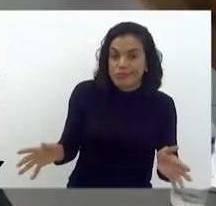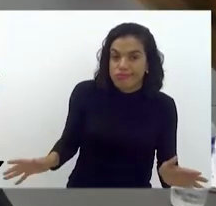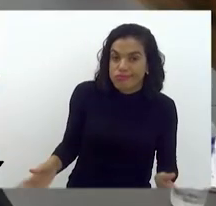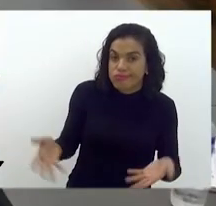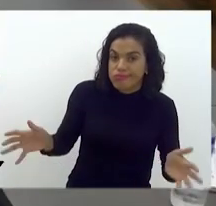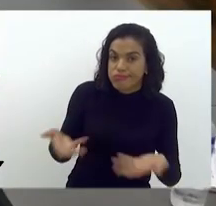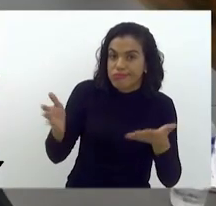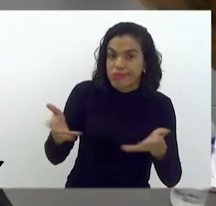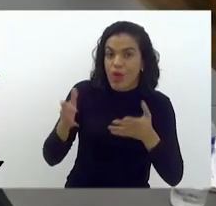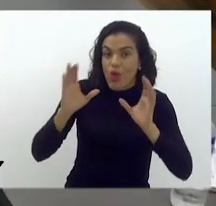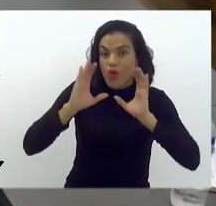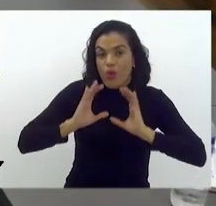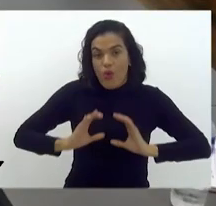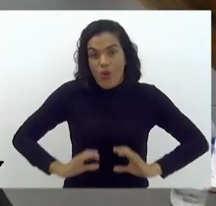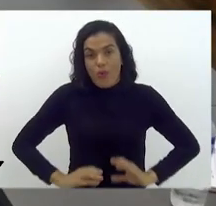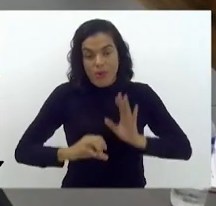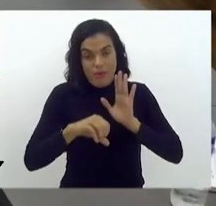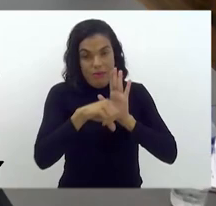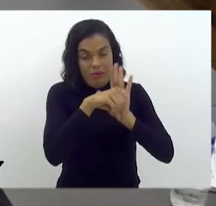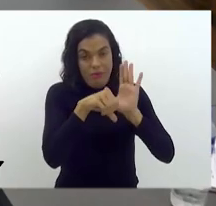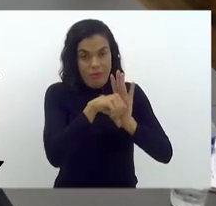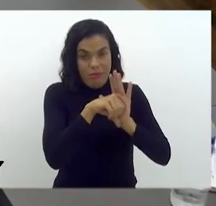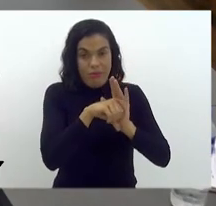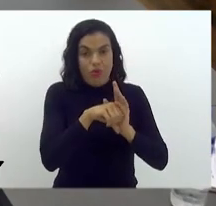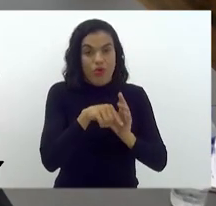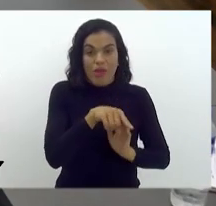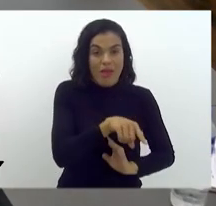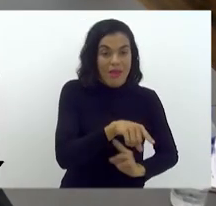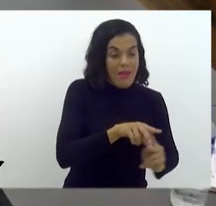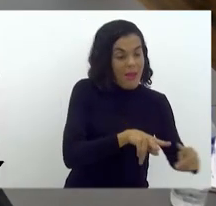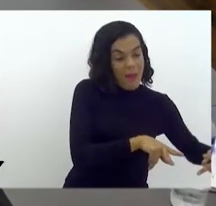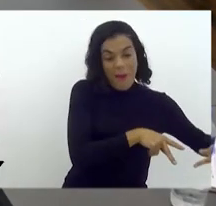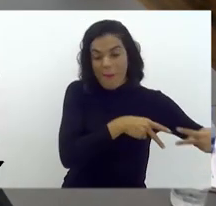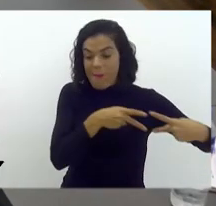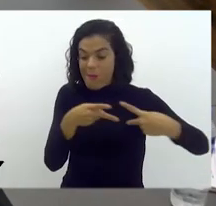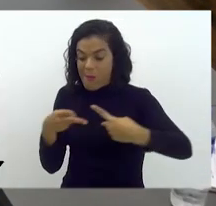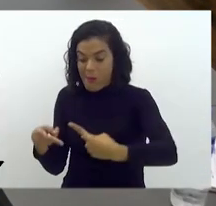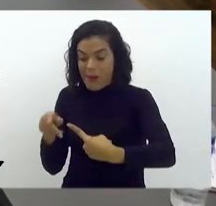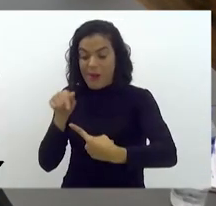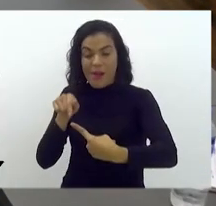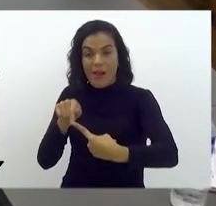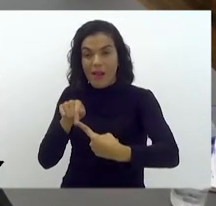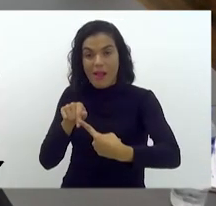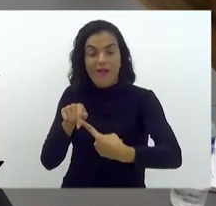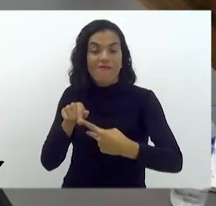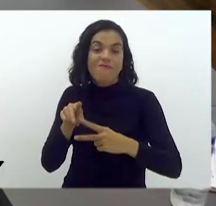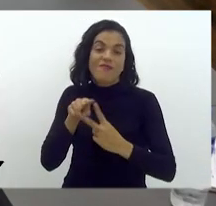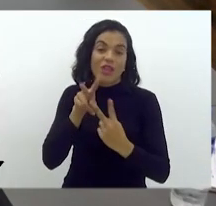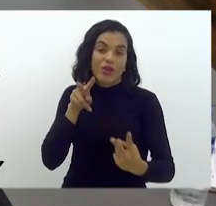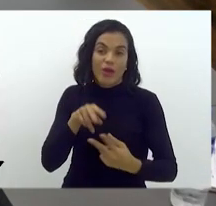no comportamento do criminoso que migrou em grande parte para o ambiente virtual